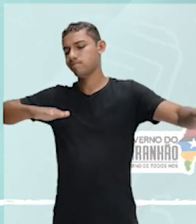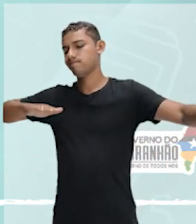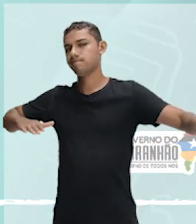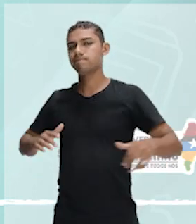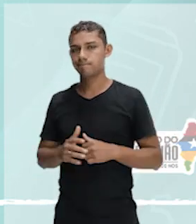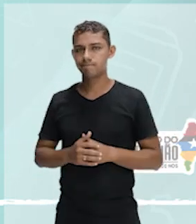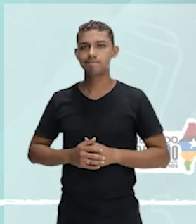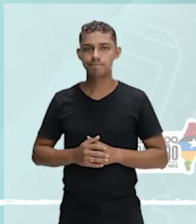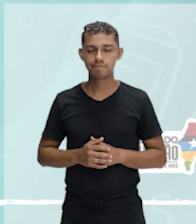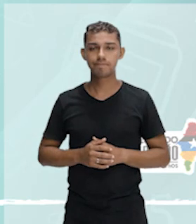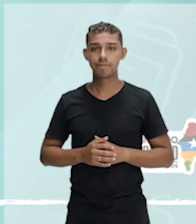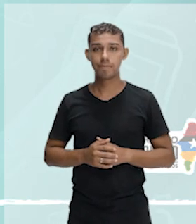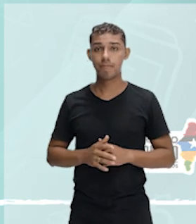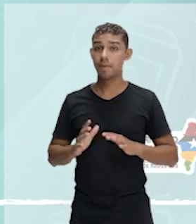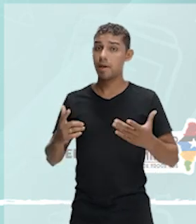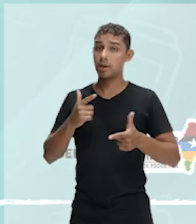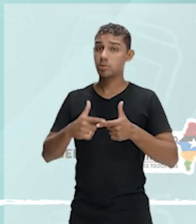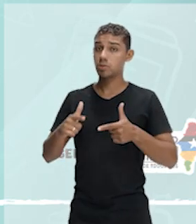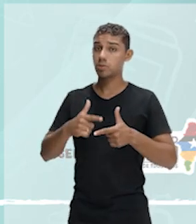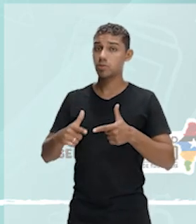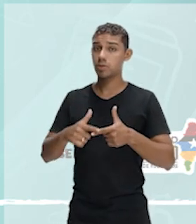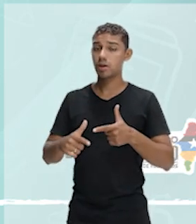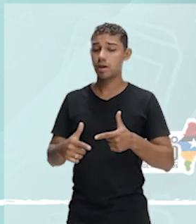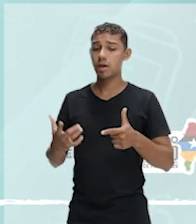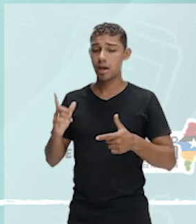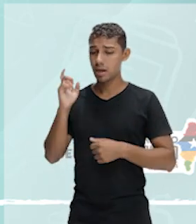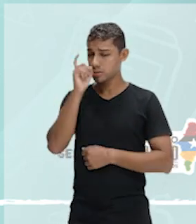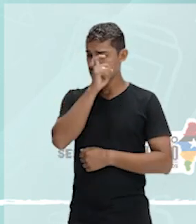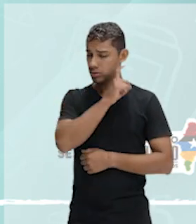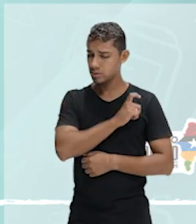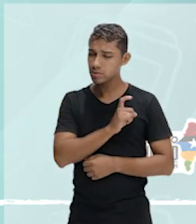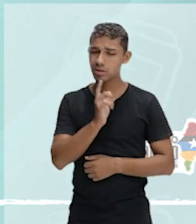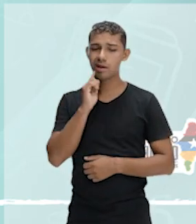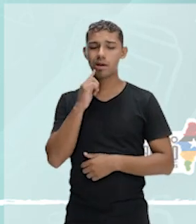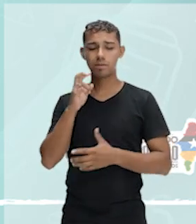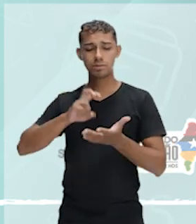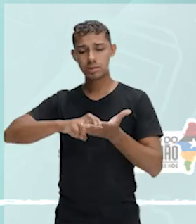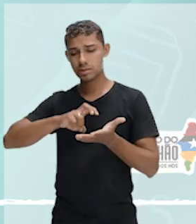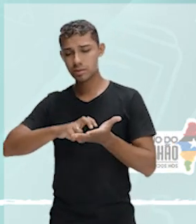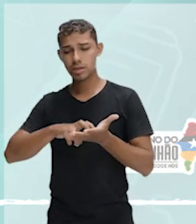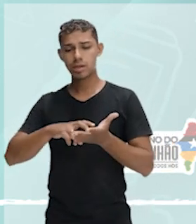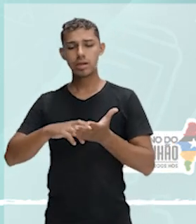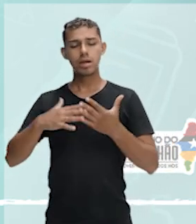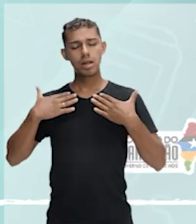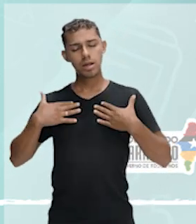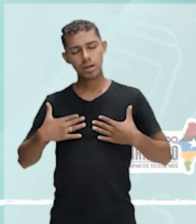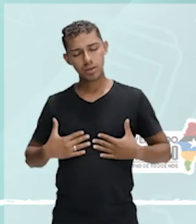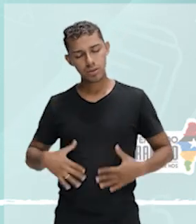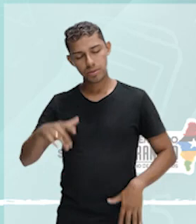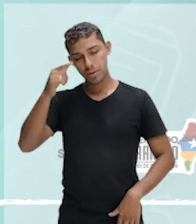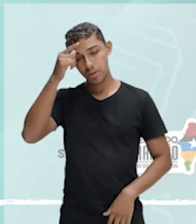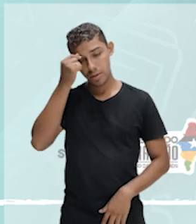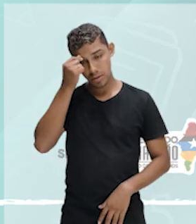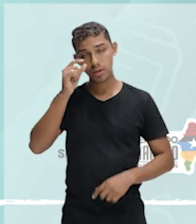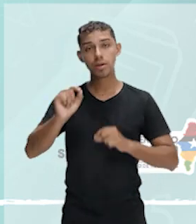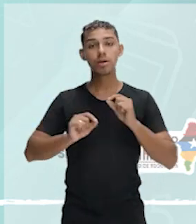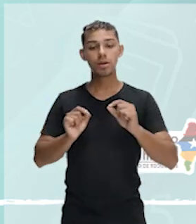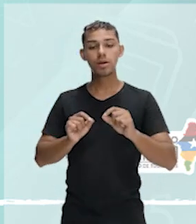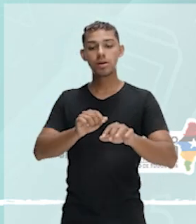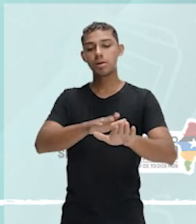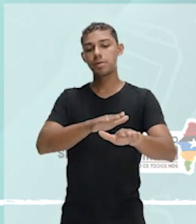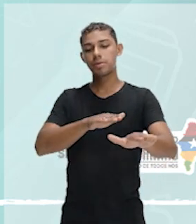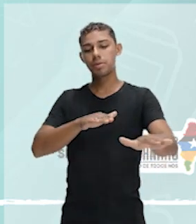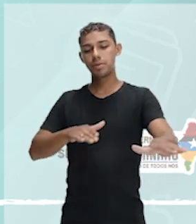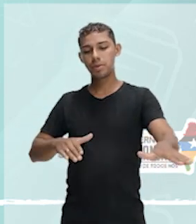tá? Mas o único problema que o impede de ter uma manhã tranquila depois de todo o tempo perdido é o